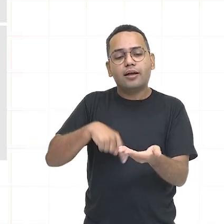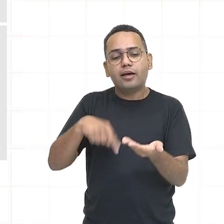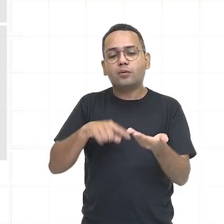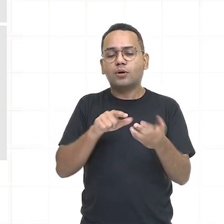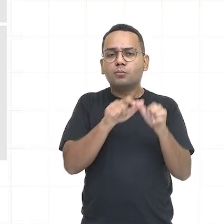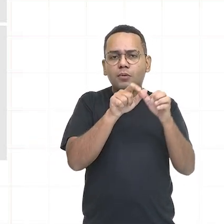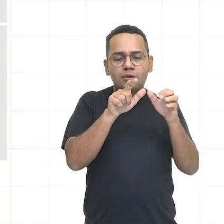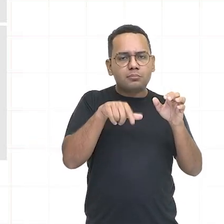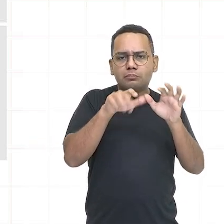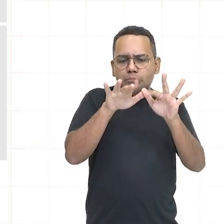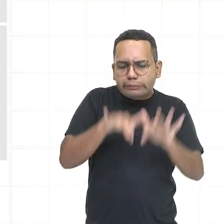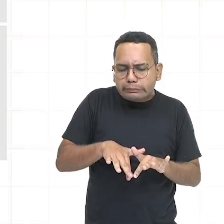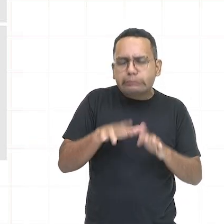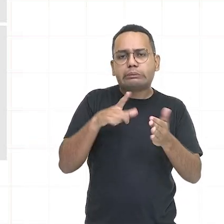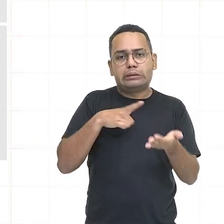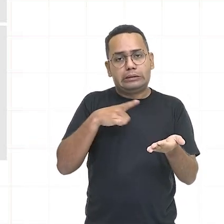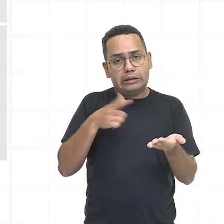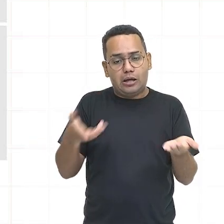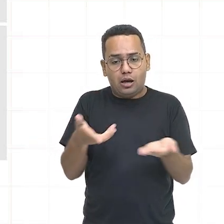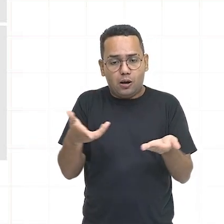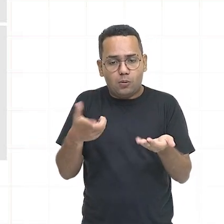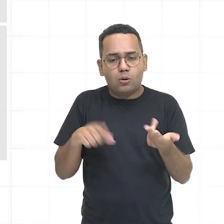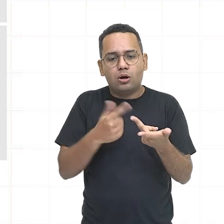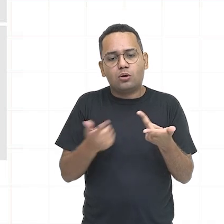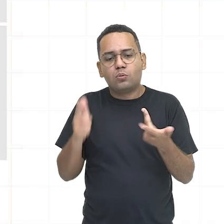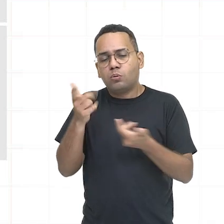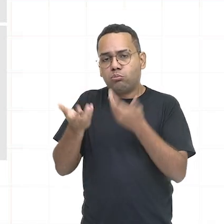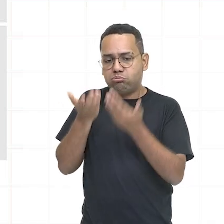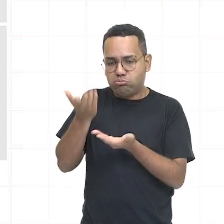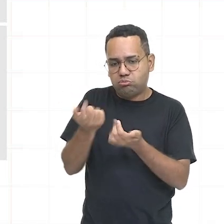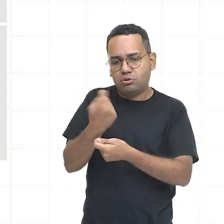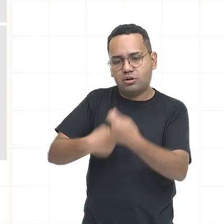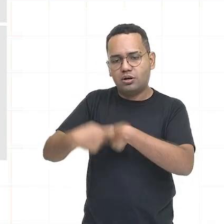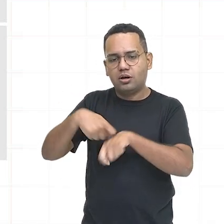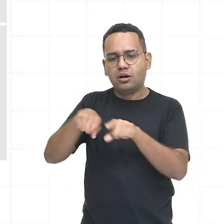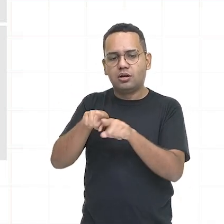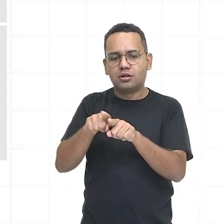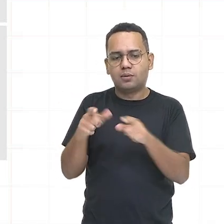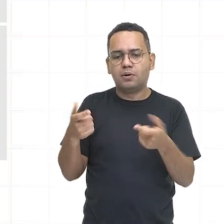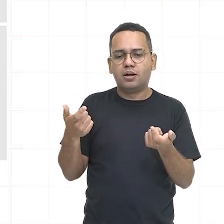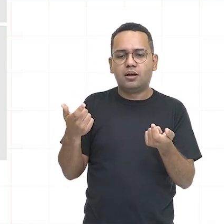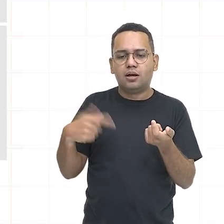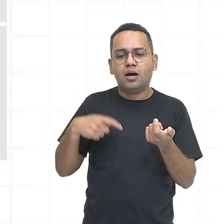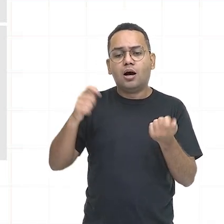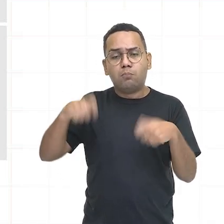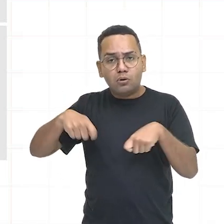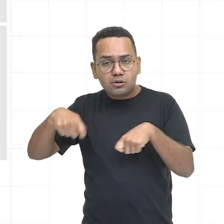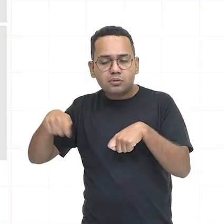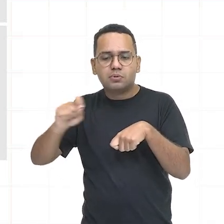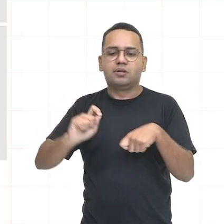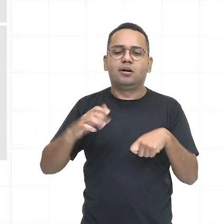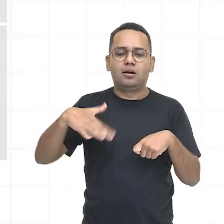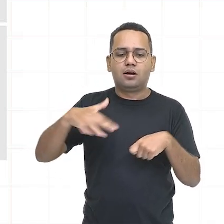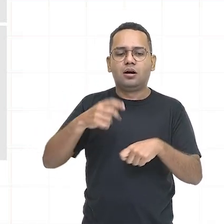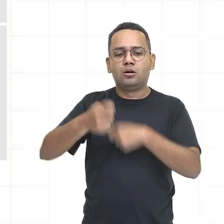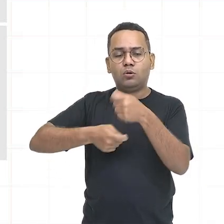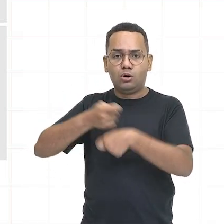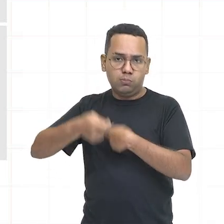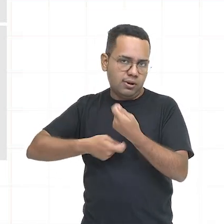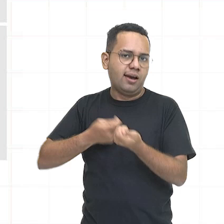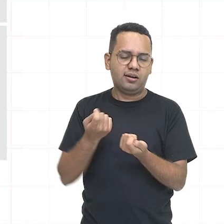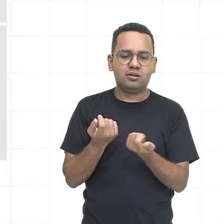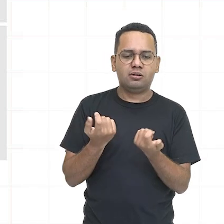digitalização dos serviços financeiros e também a expansão aí do comércio eletrônico, eles acabaram criando